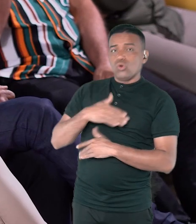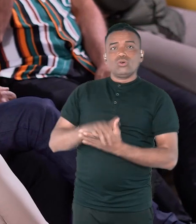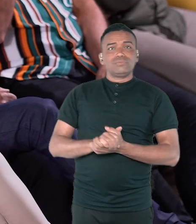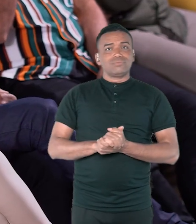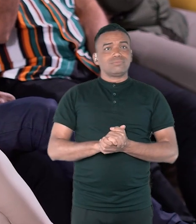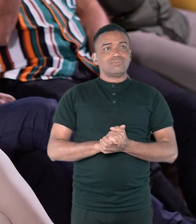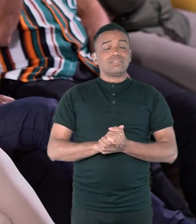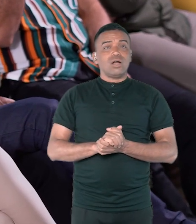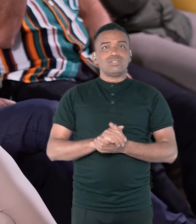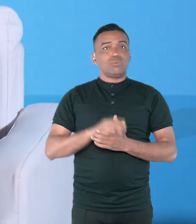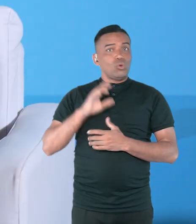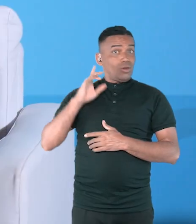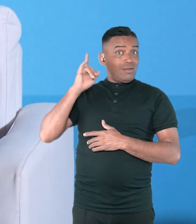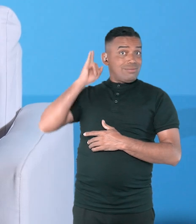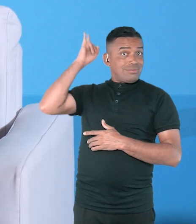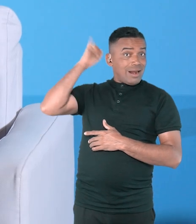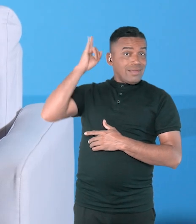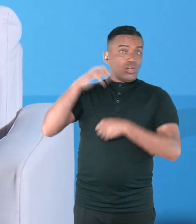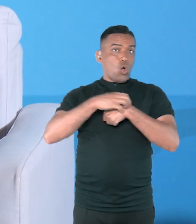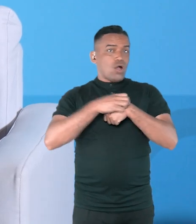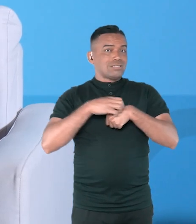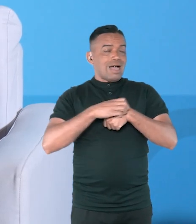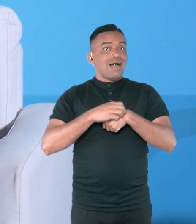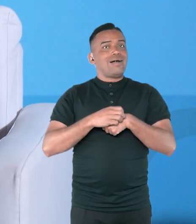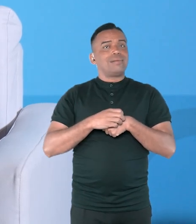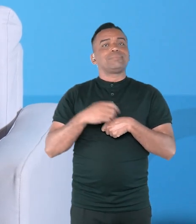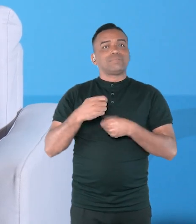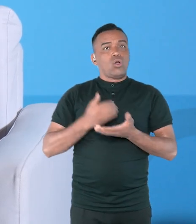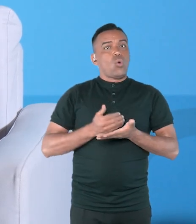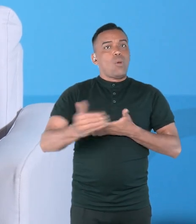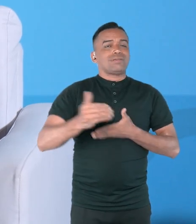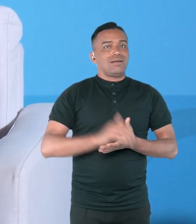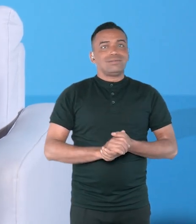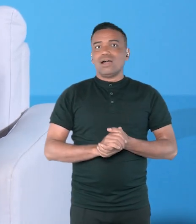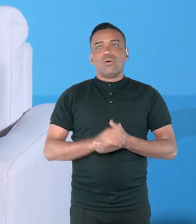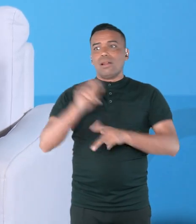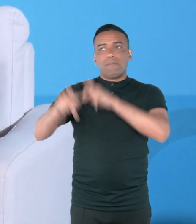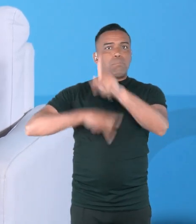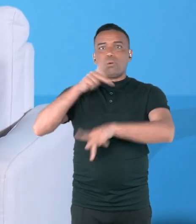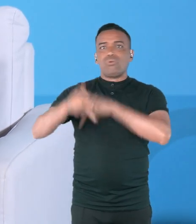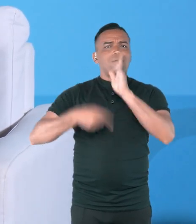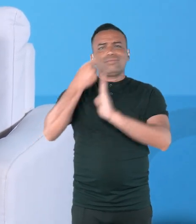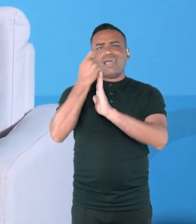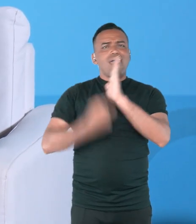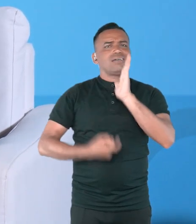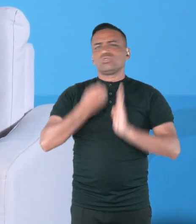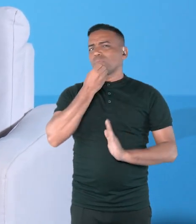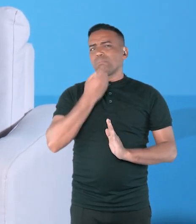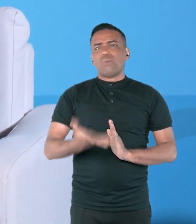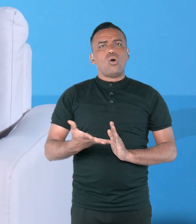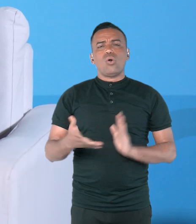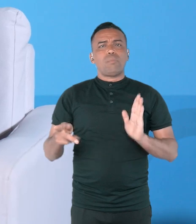plateia assiste Denise. Que é uma peça que eu fiz durante 6 anos. Era uma peça muito popular, um texto muito